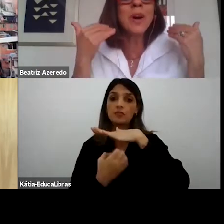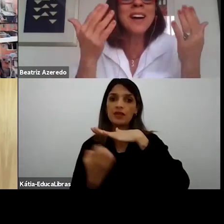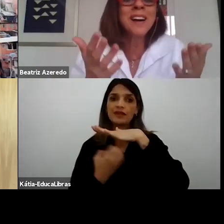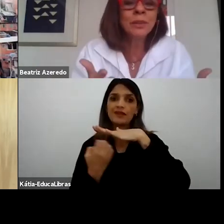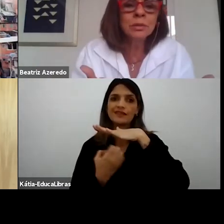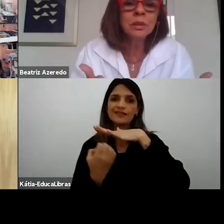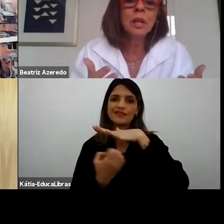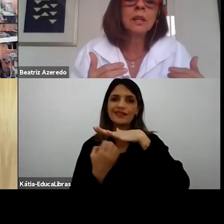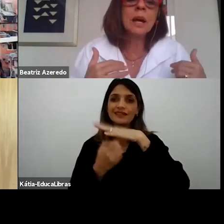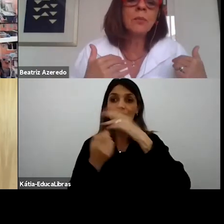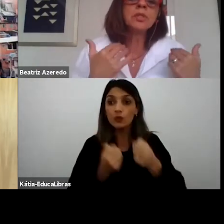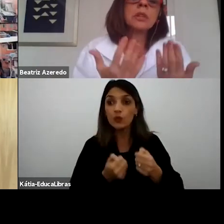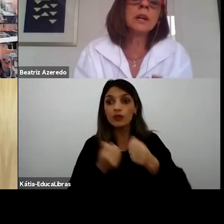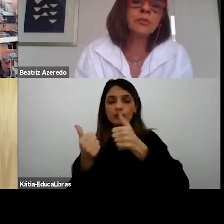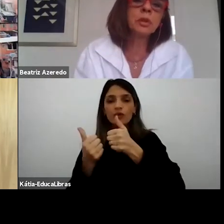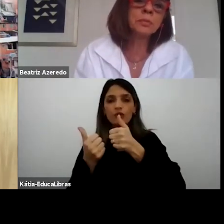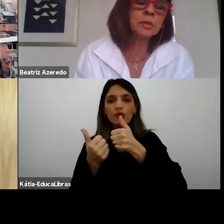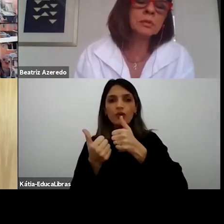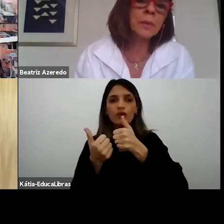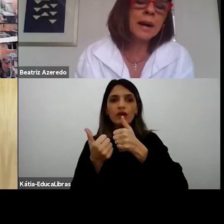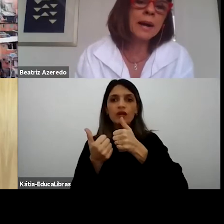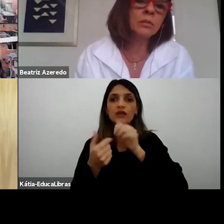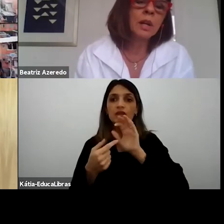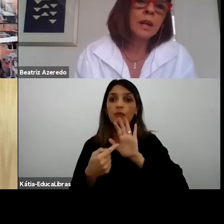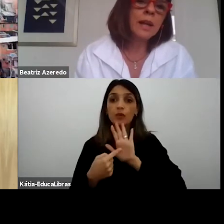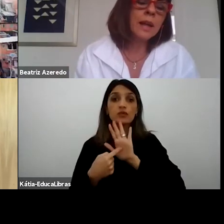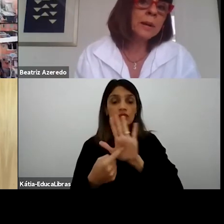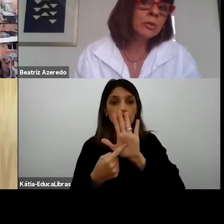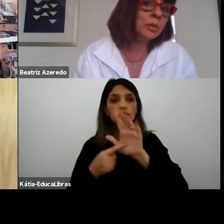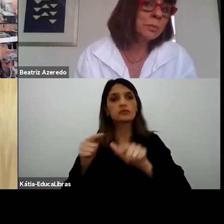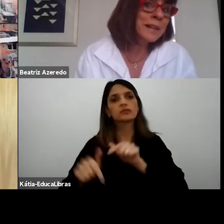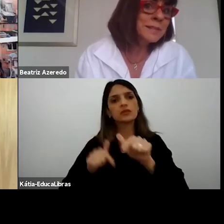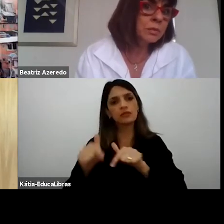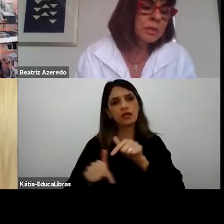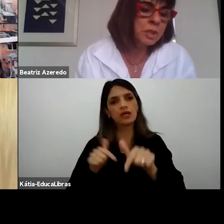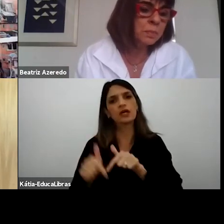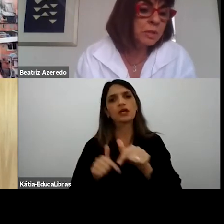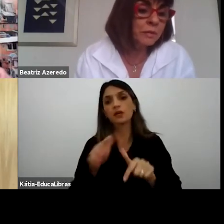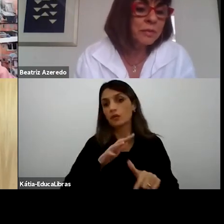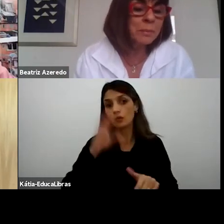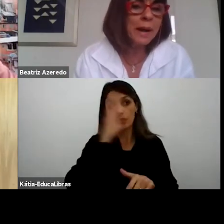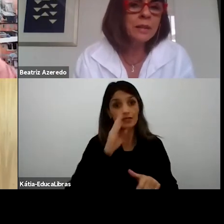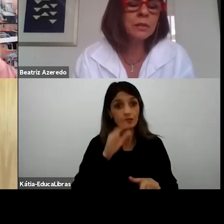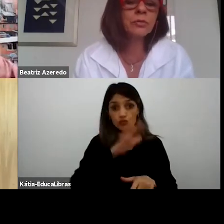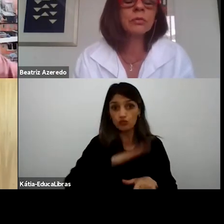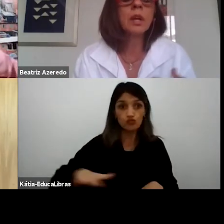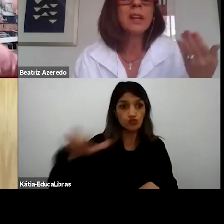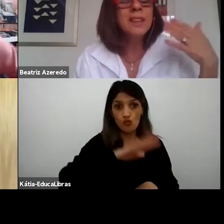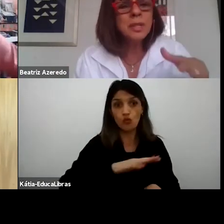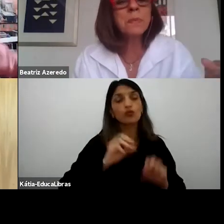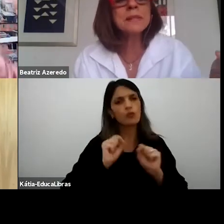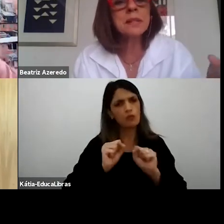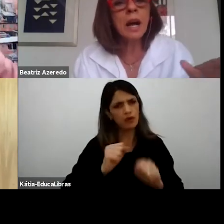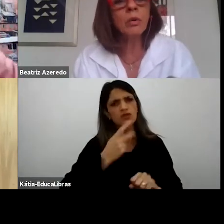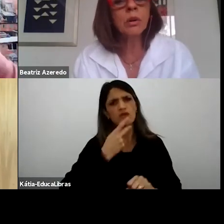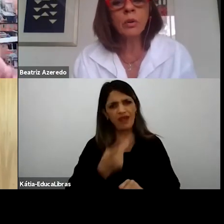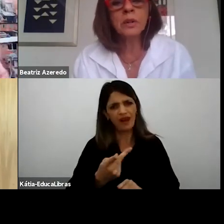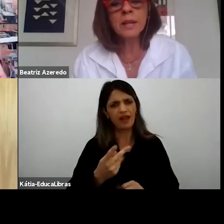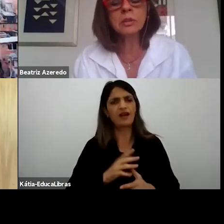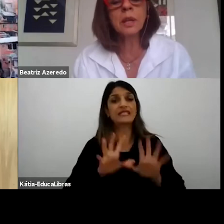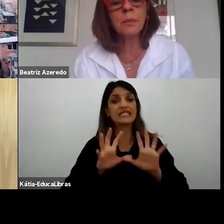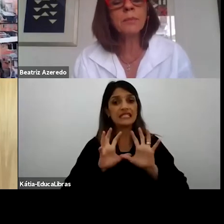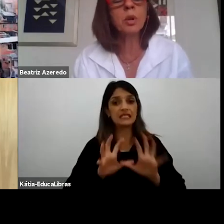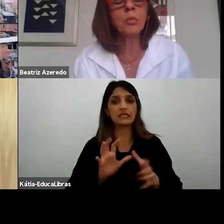está dialogando e está mostrando o seu trabalho para todo o Brasil. A gente pode afirmar isso. E, em